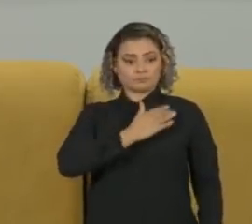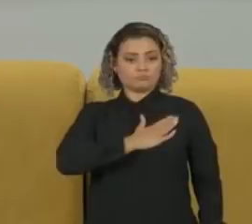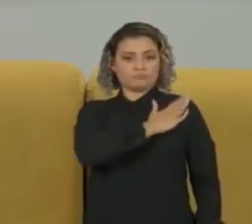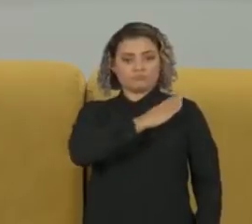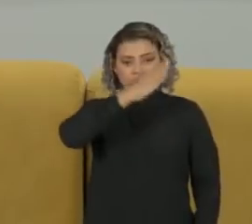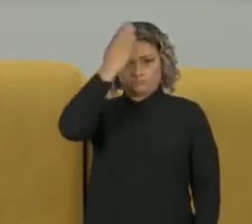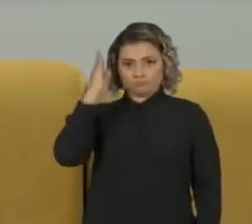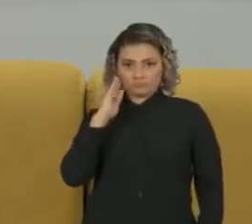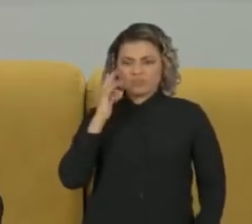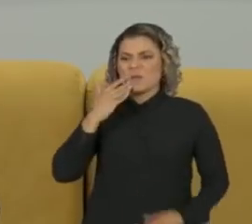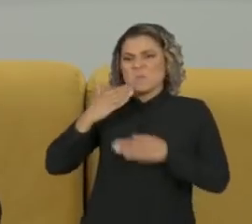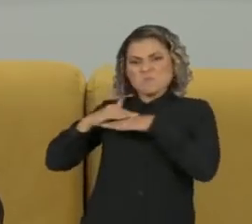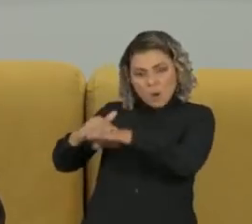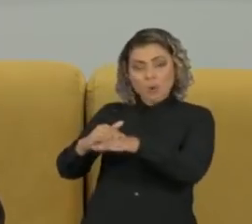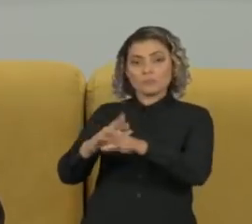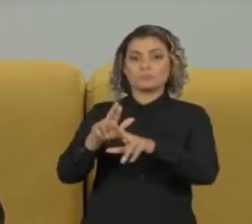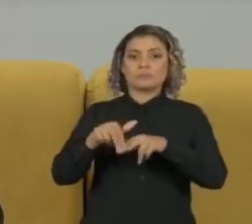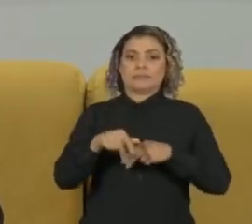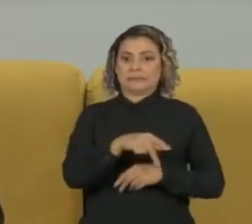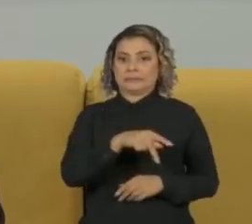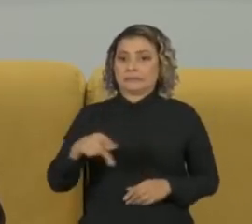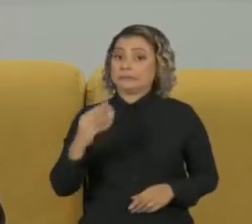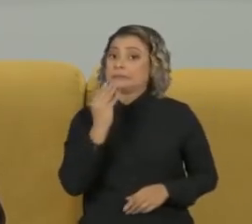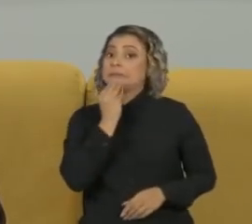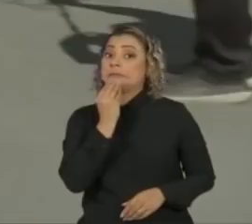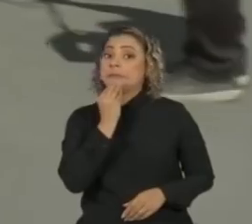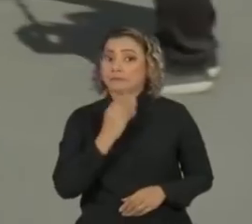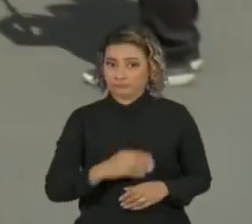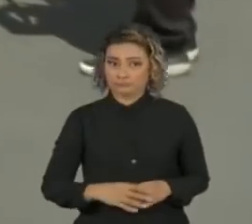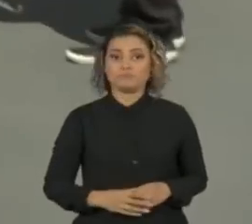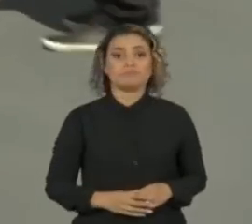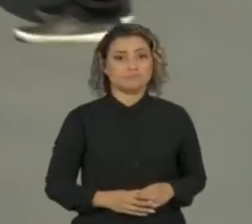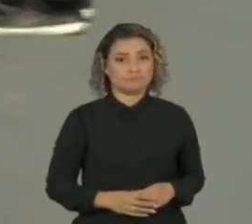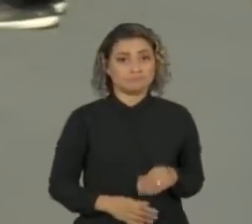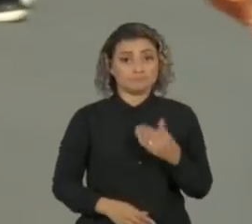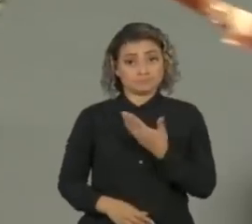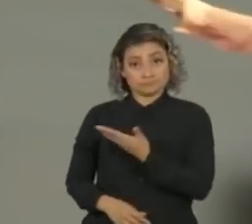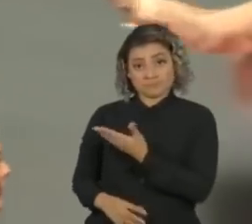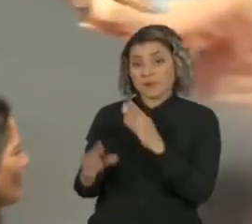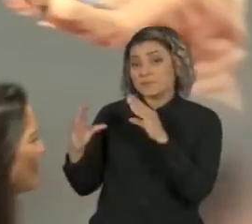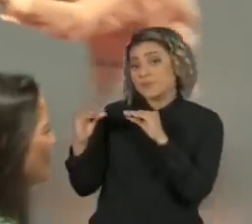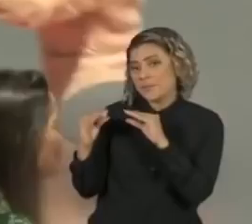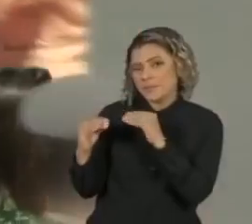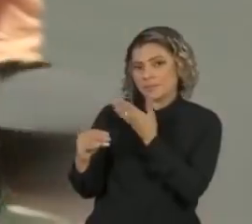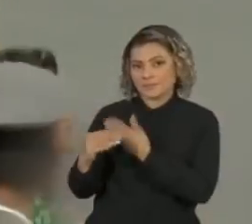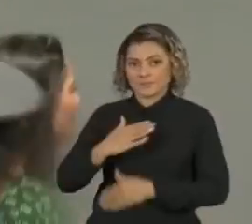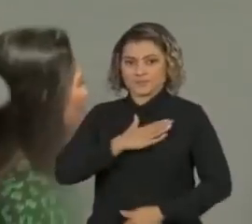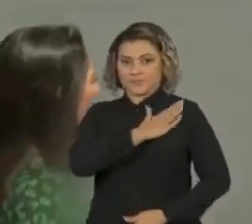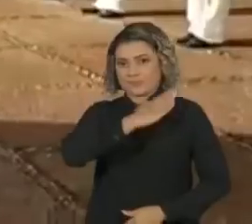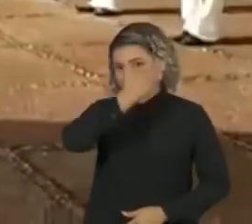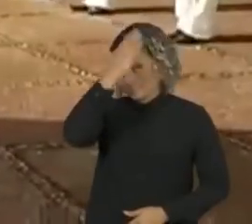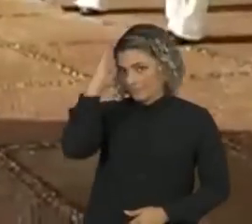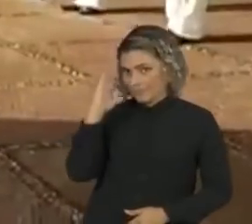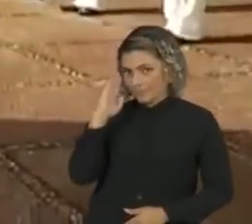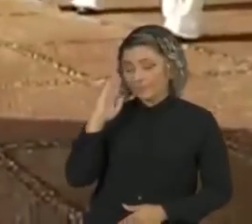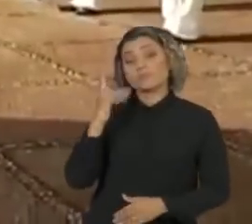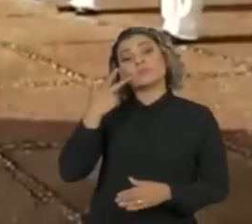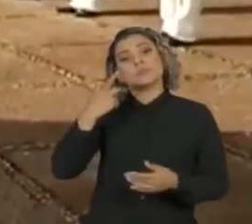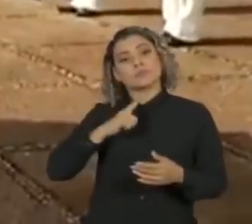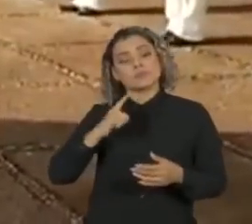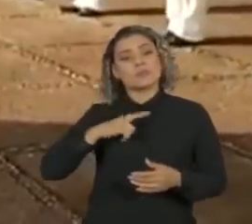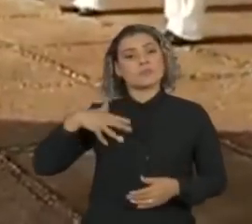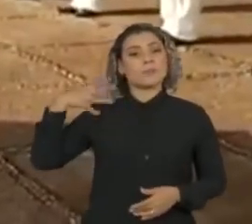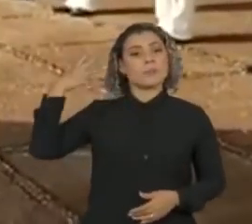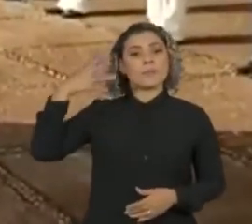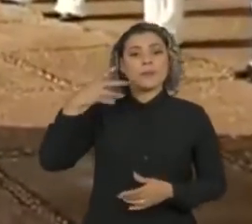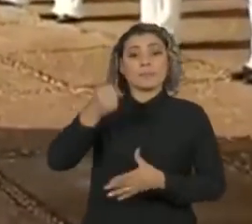resposta agressiva do presidente da Câmara, Rodrigo Maia. O comentário do general Augusto Heleno foi feito durante a